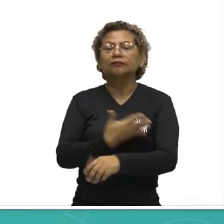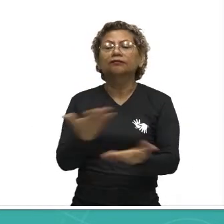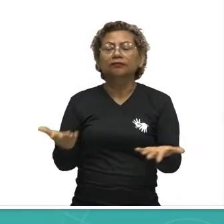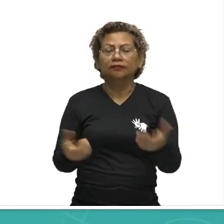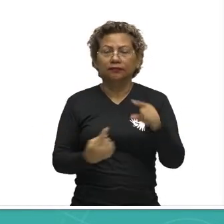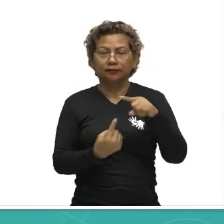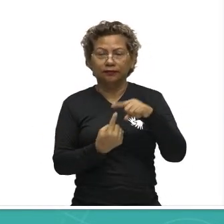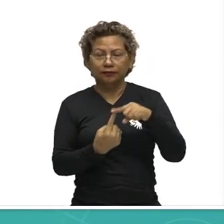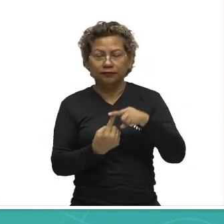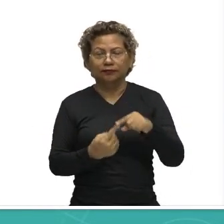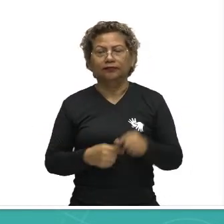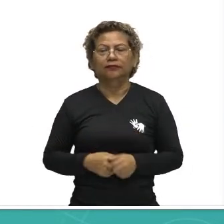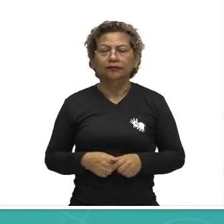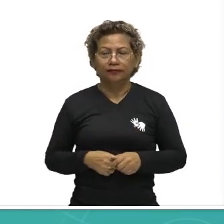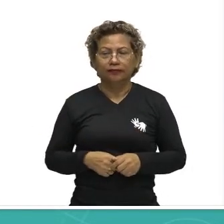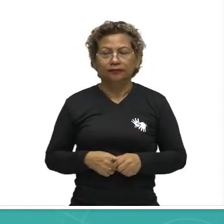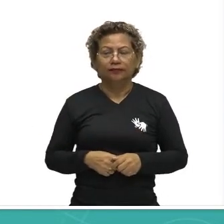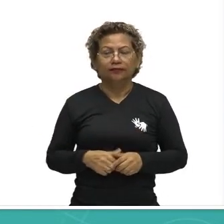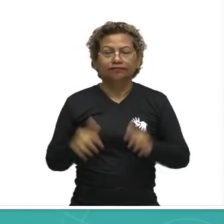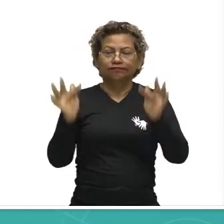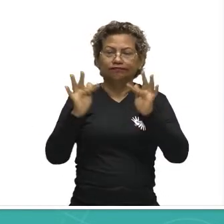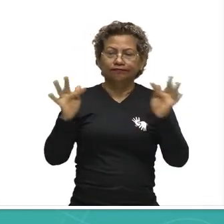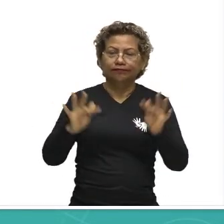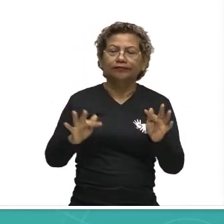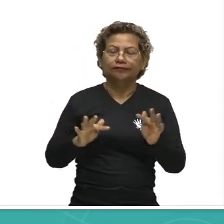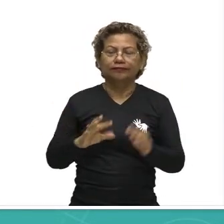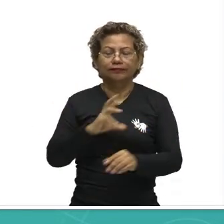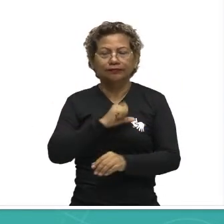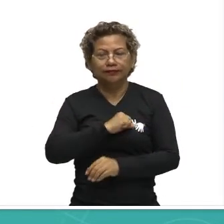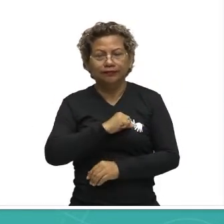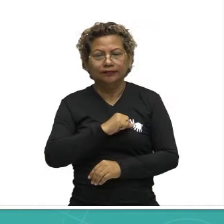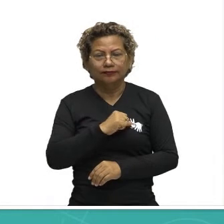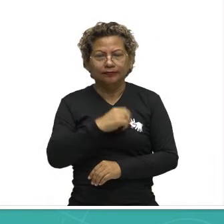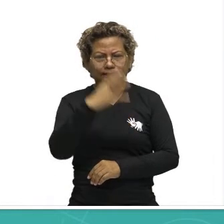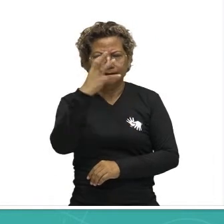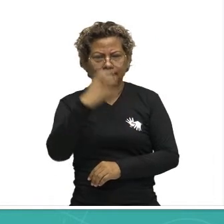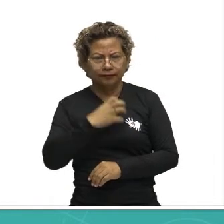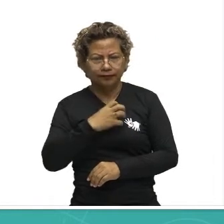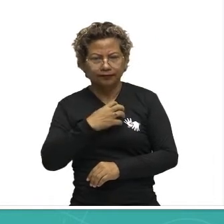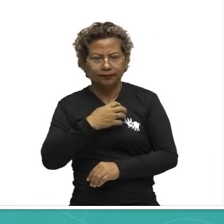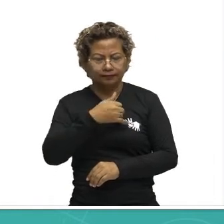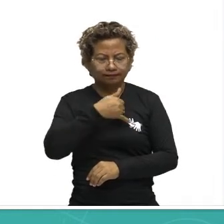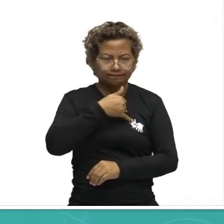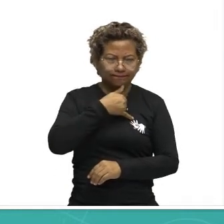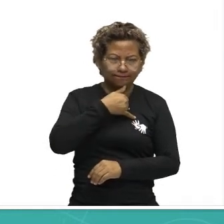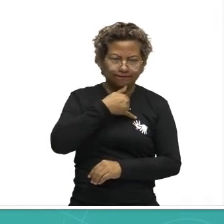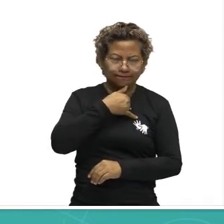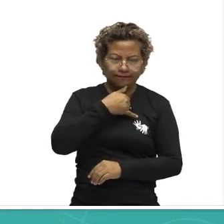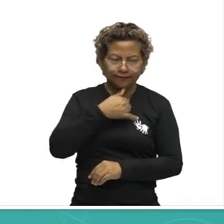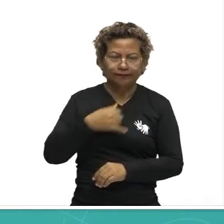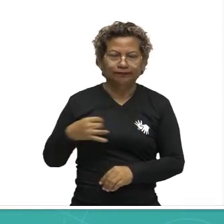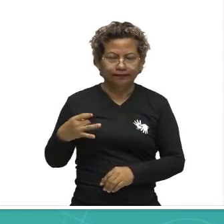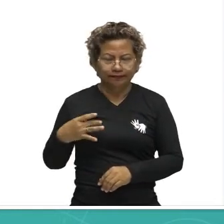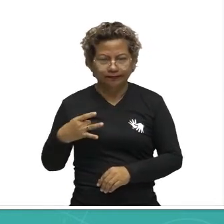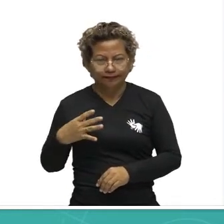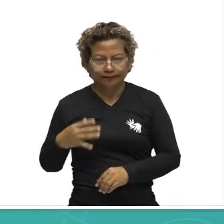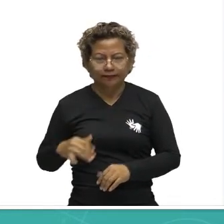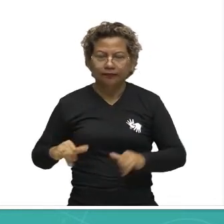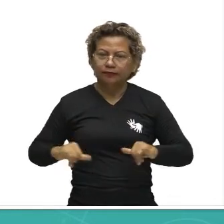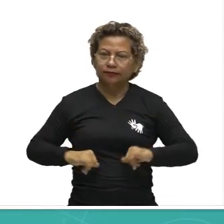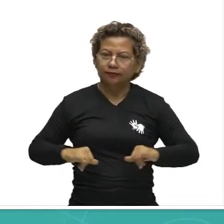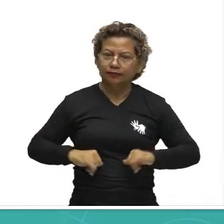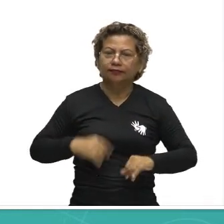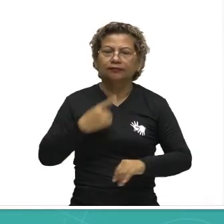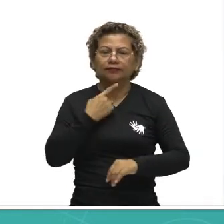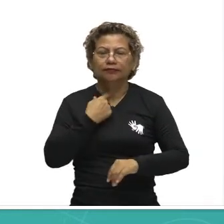emoções? Felicidade, raiva, desgosto, medo, sofrimento, coragem, compaixão,